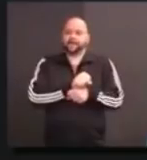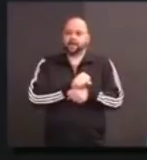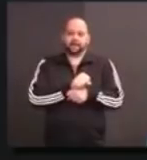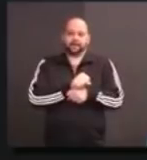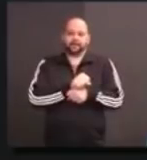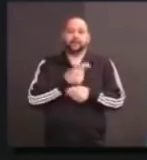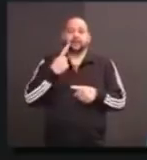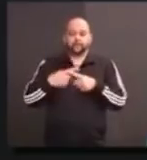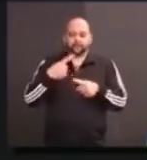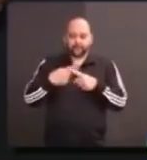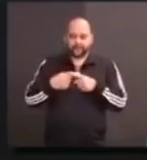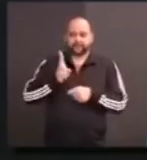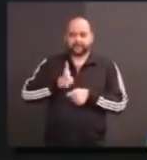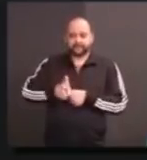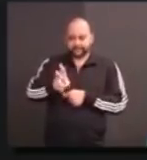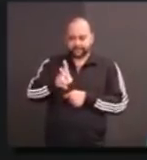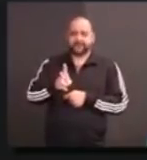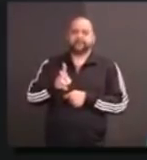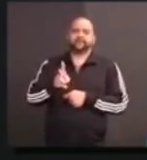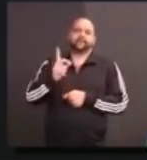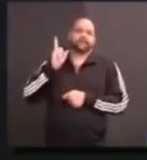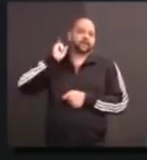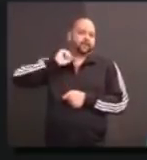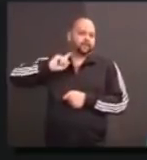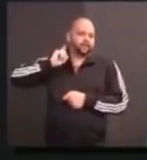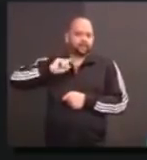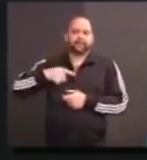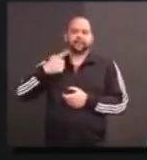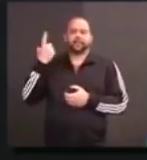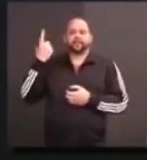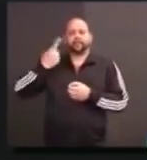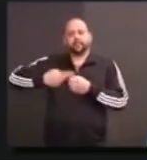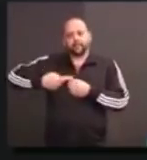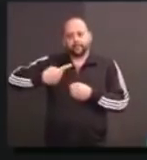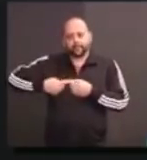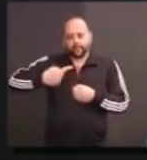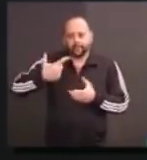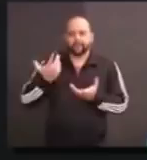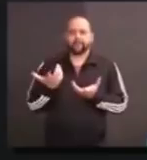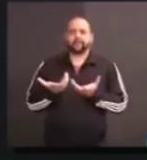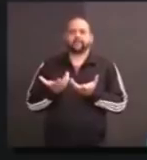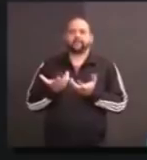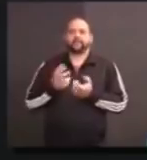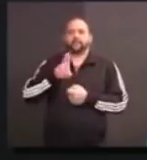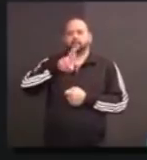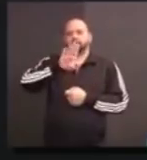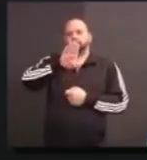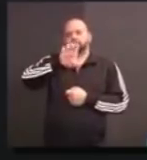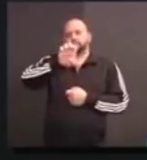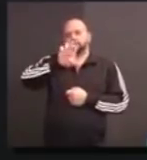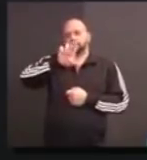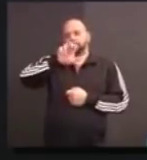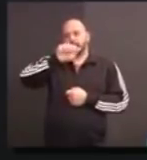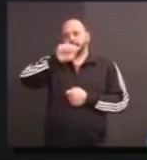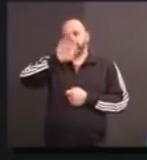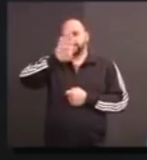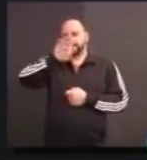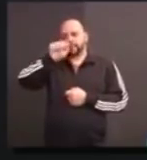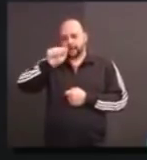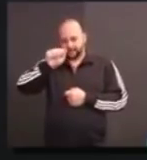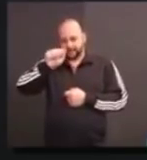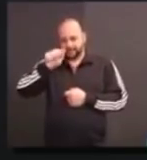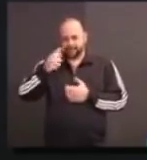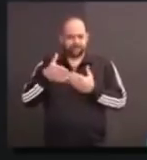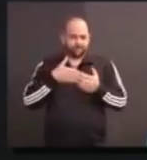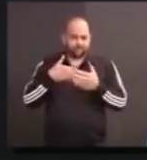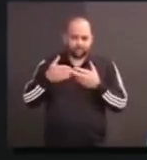em Uberaba e Pedro Leopoldo de prontidão para qualquer emergência,